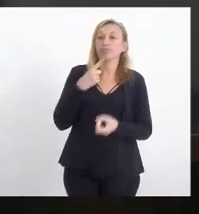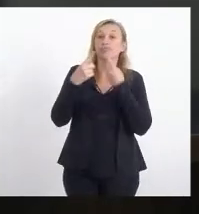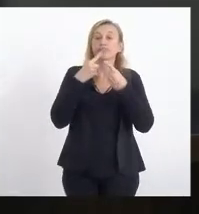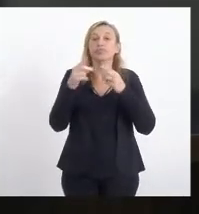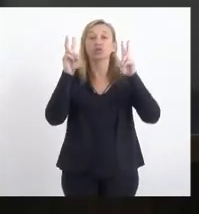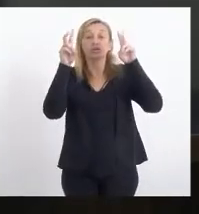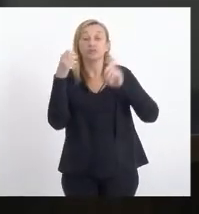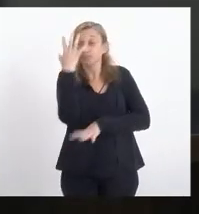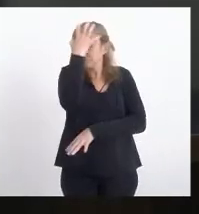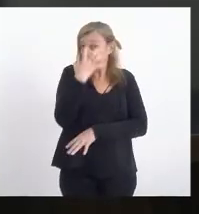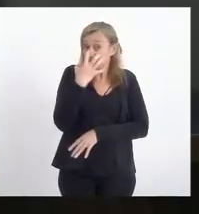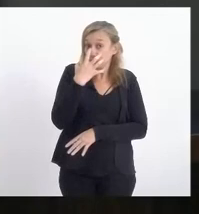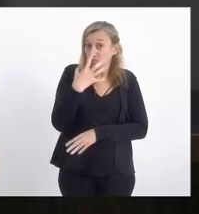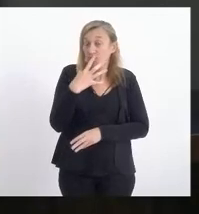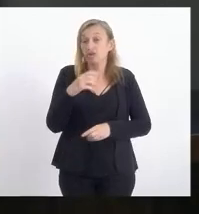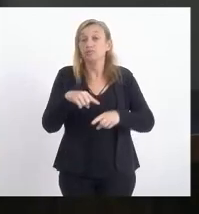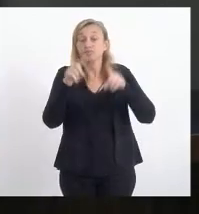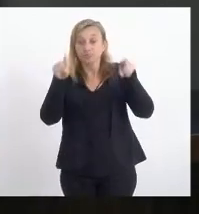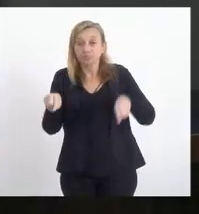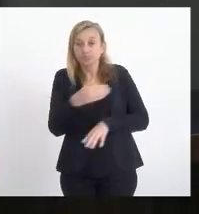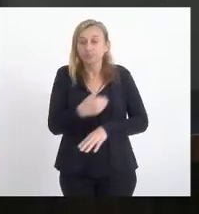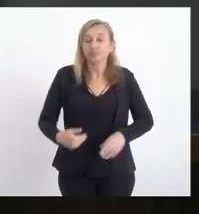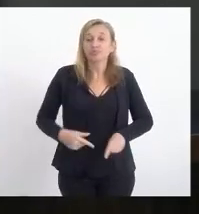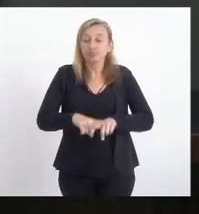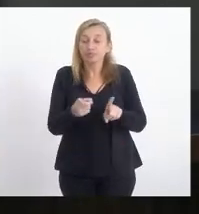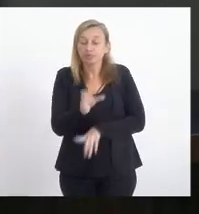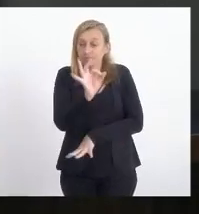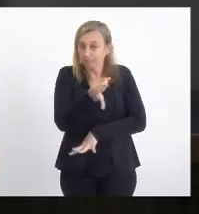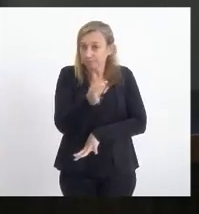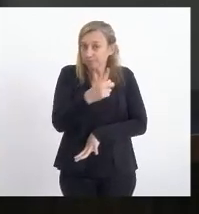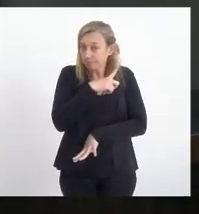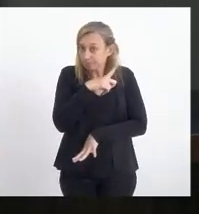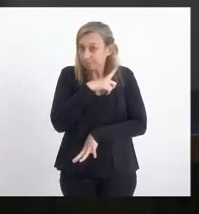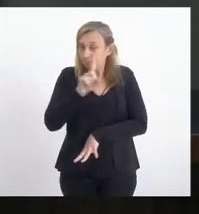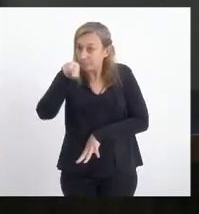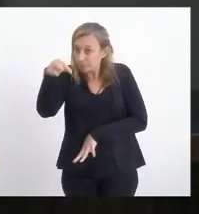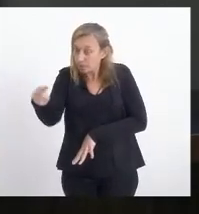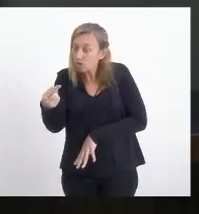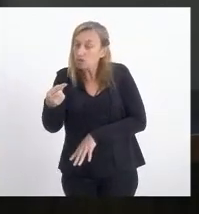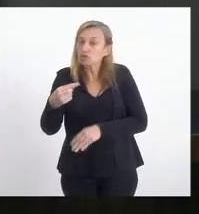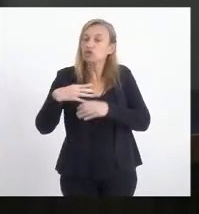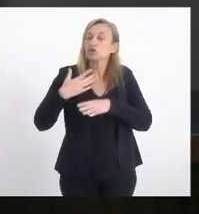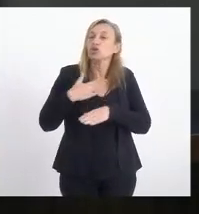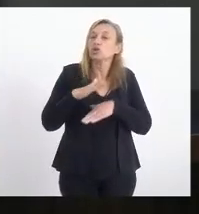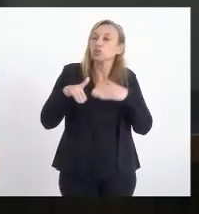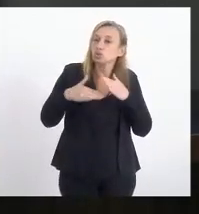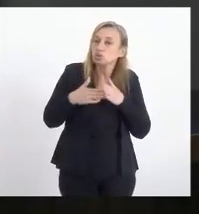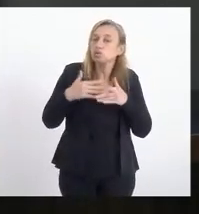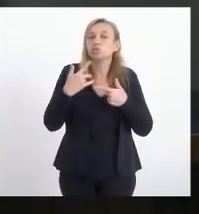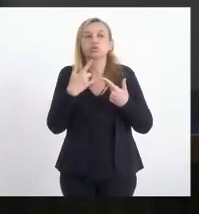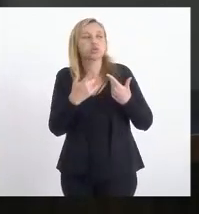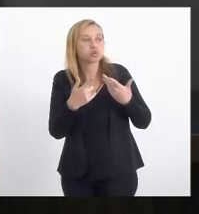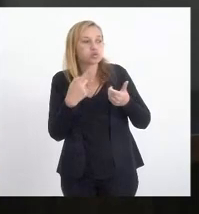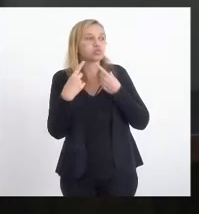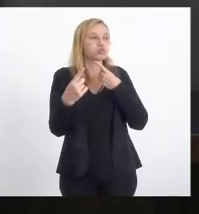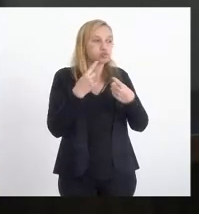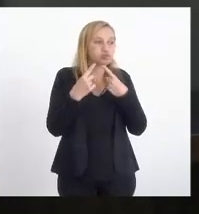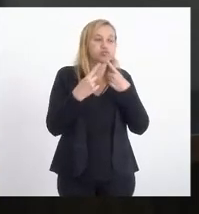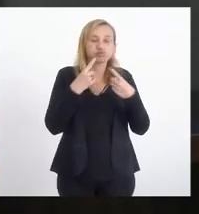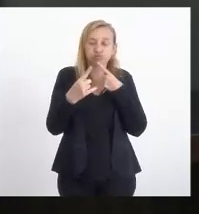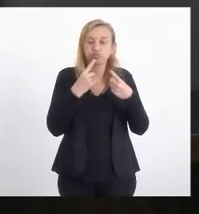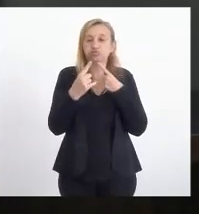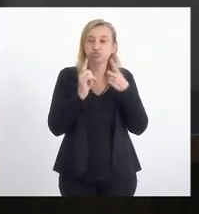discutir uma questão séria que envolve servidor público mas eu tenho certeza que depois de todo embaixo que teremos aqui todo a